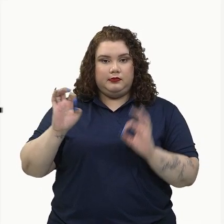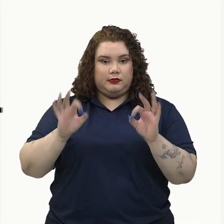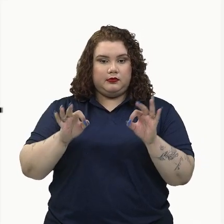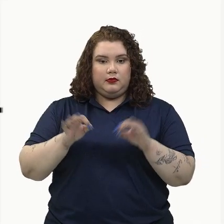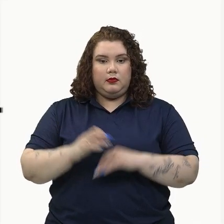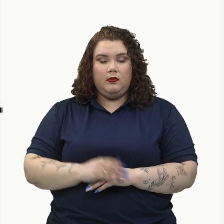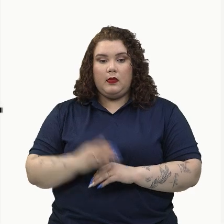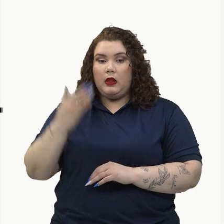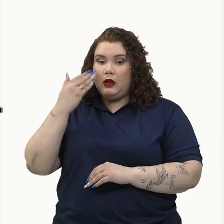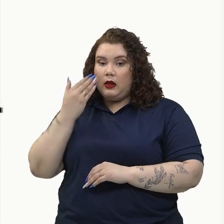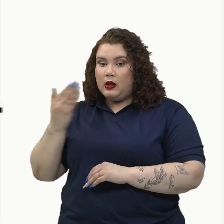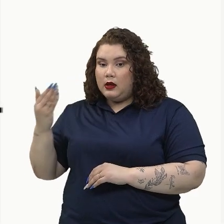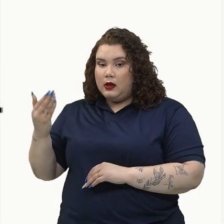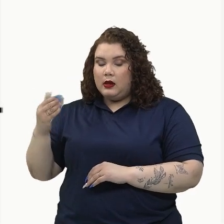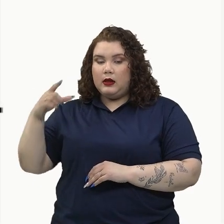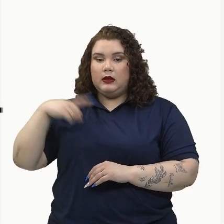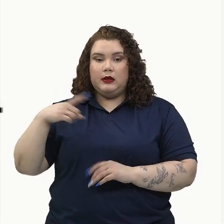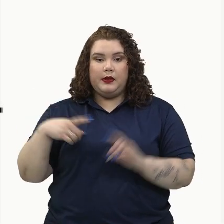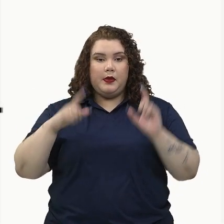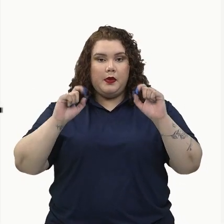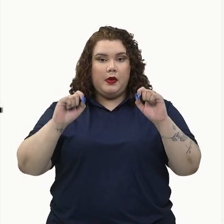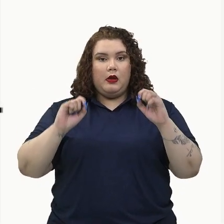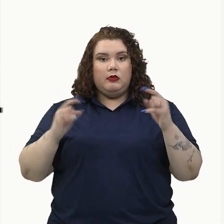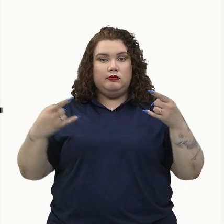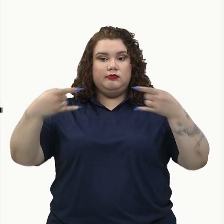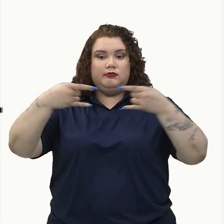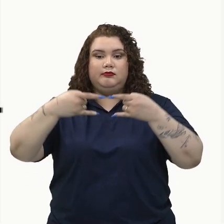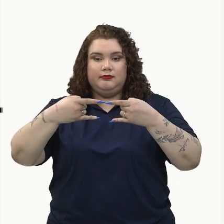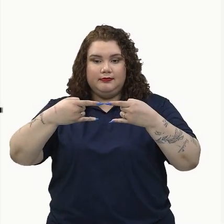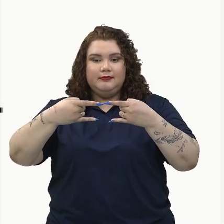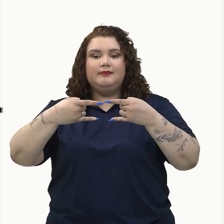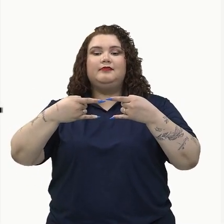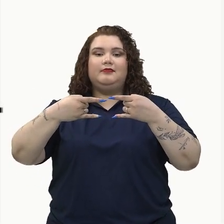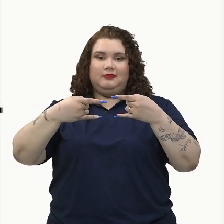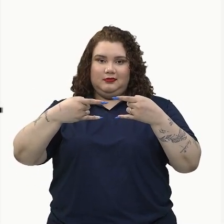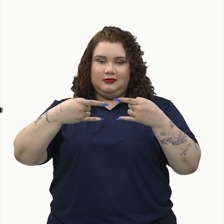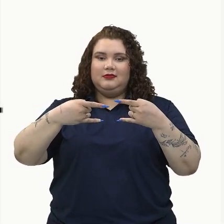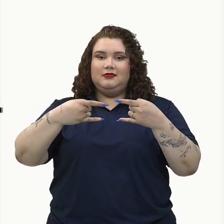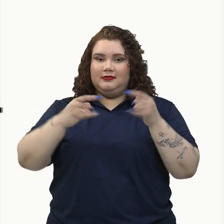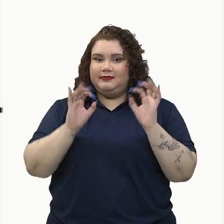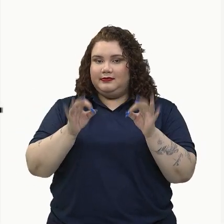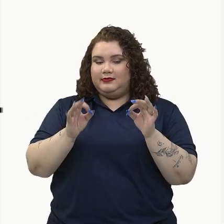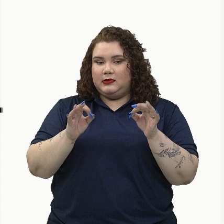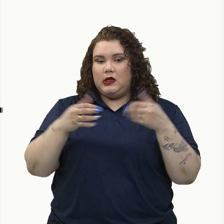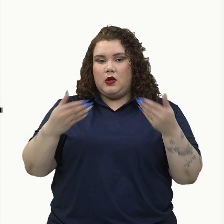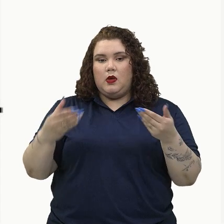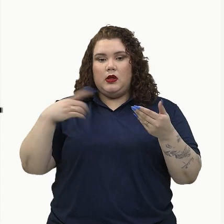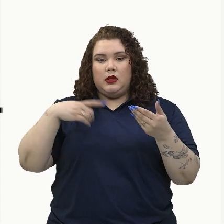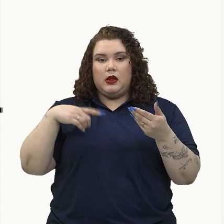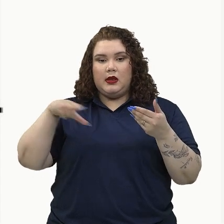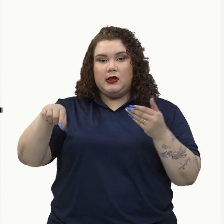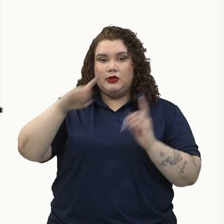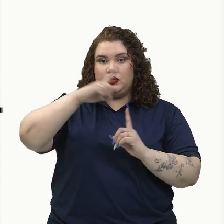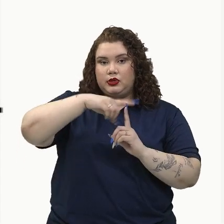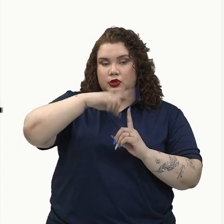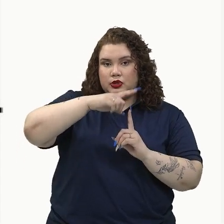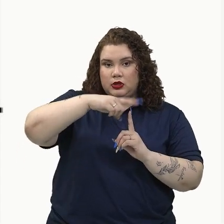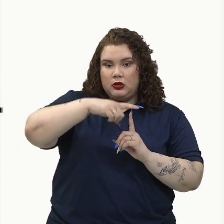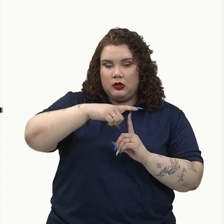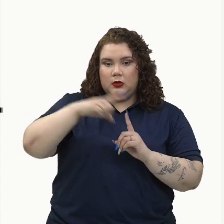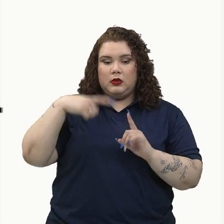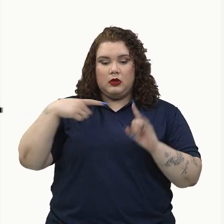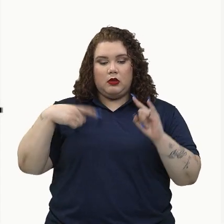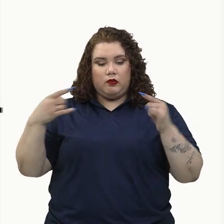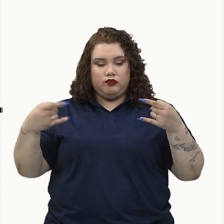outro. Já na ligação em paralelo, você tem aí que esses dispositivos